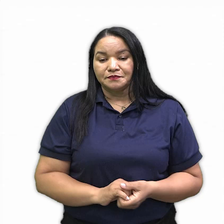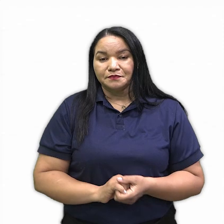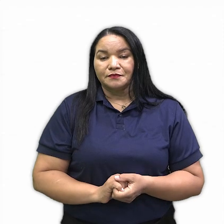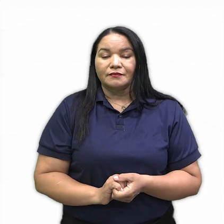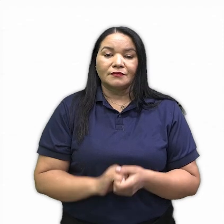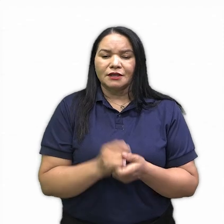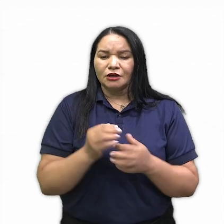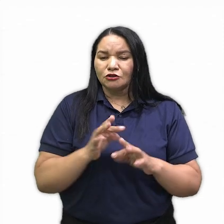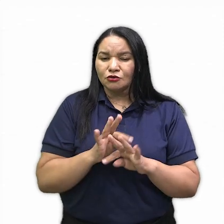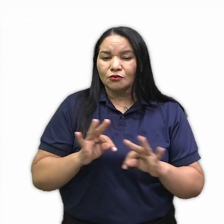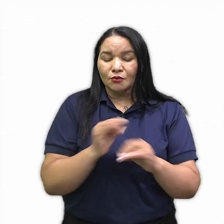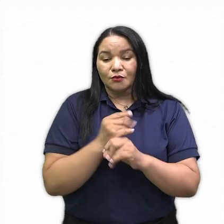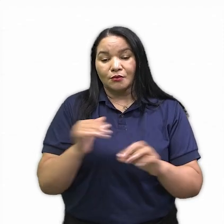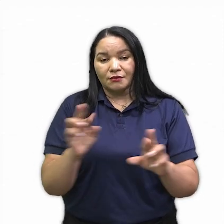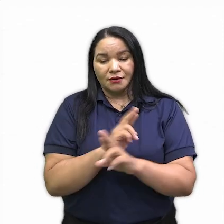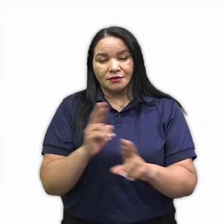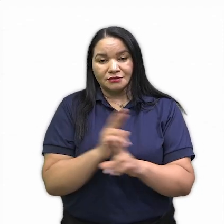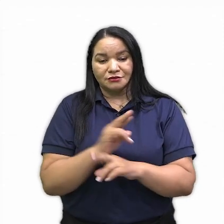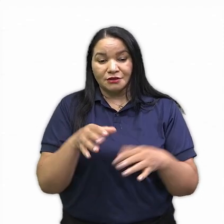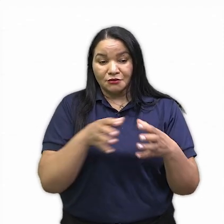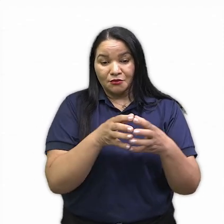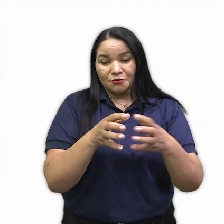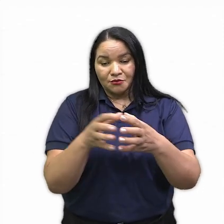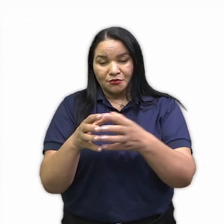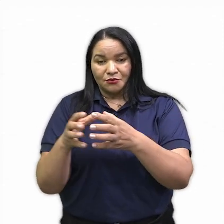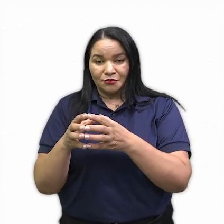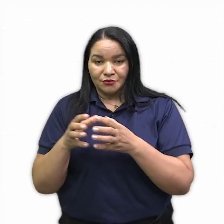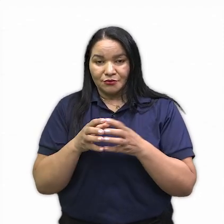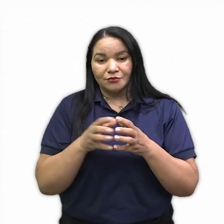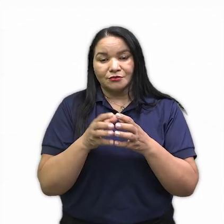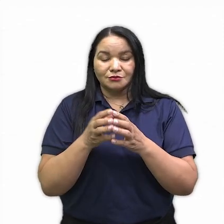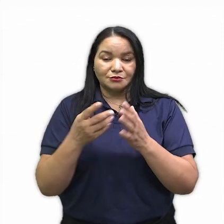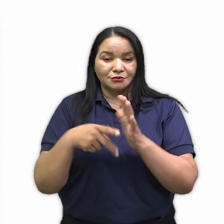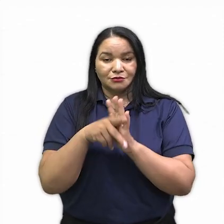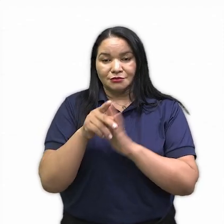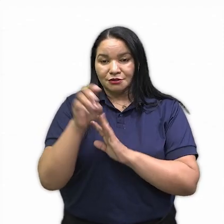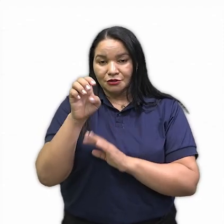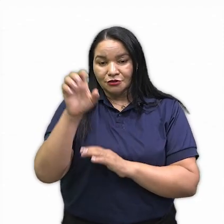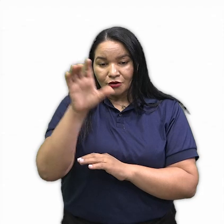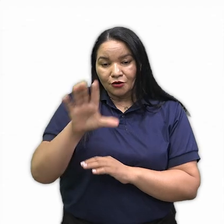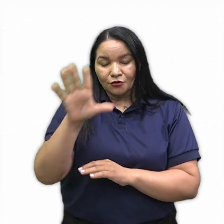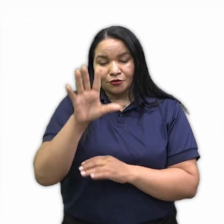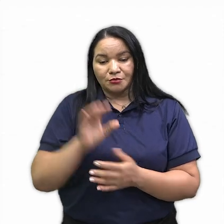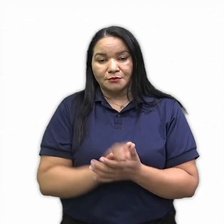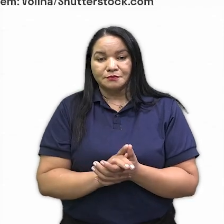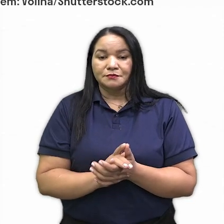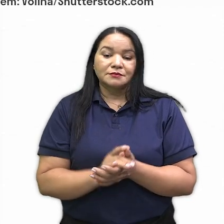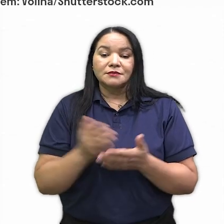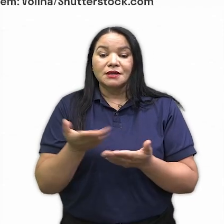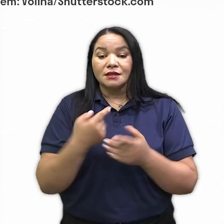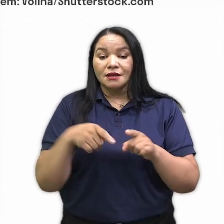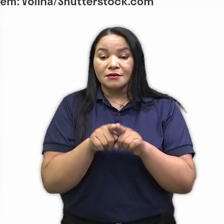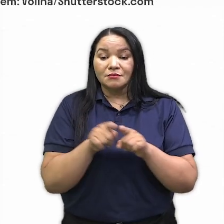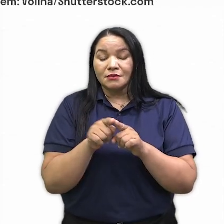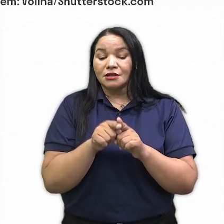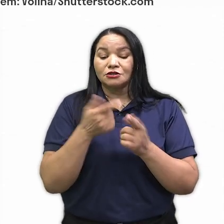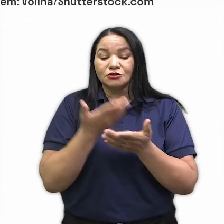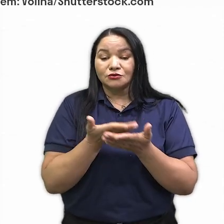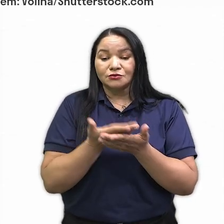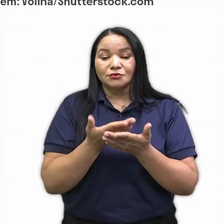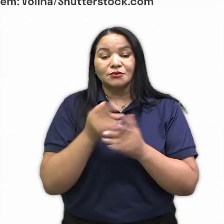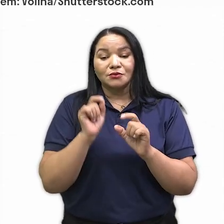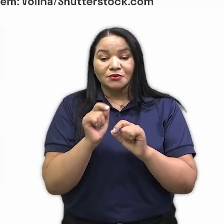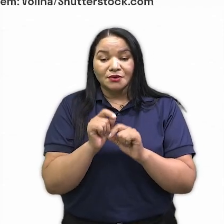tudo relacionado às etnias que vão estar na Europa, tá? Mas também nós vamos estudar sobre as